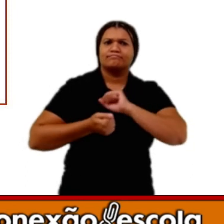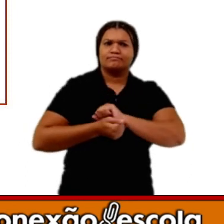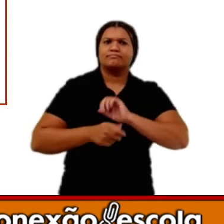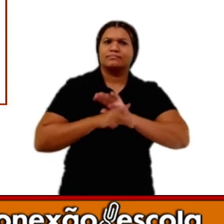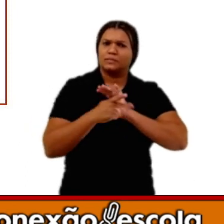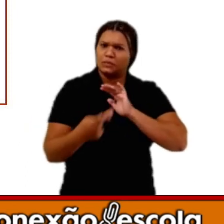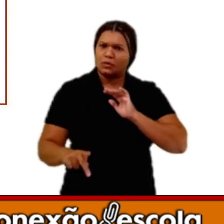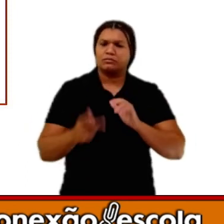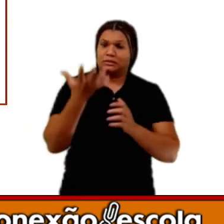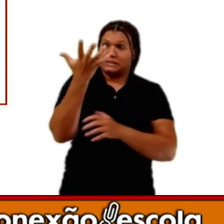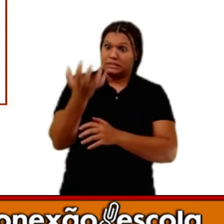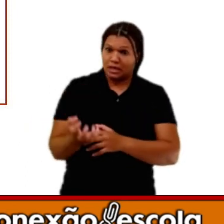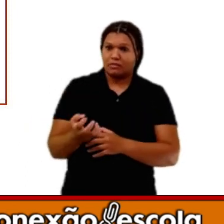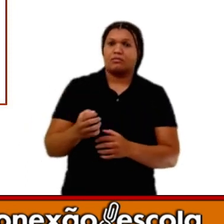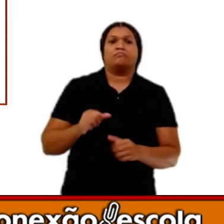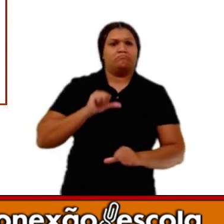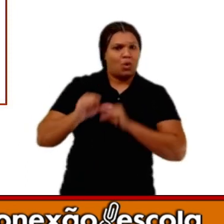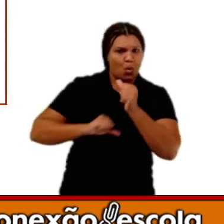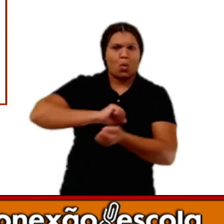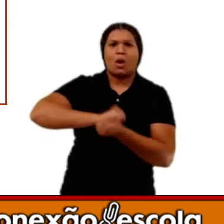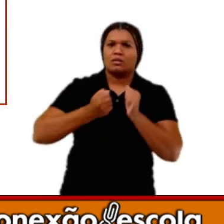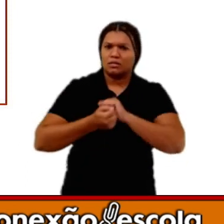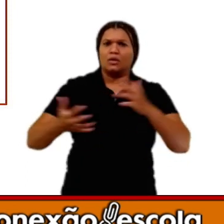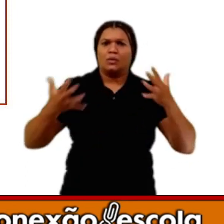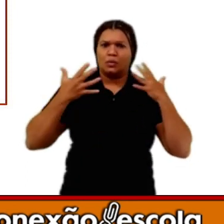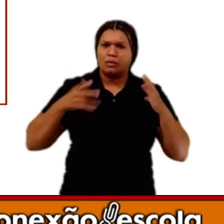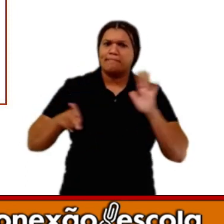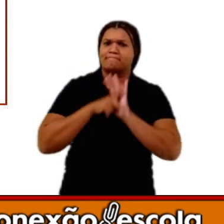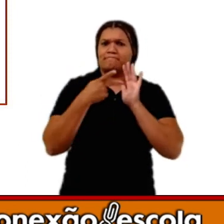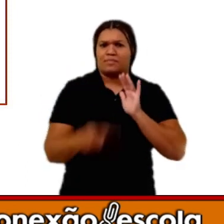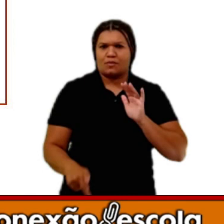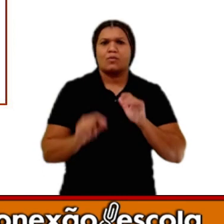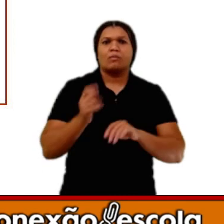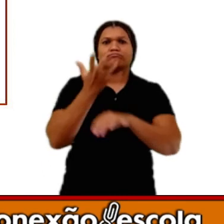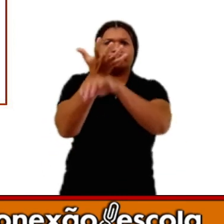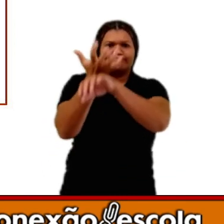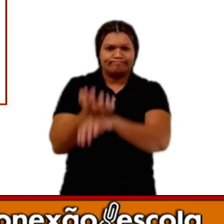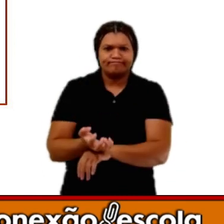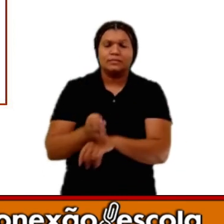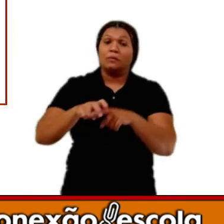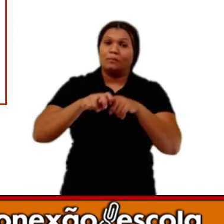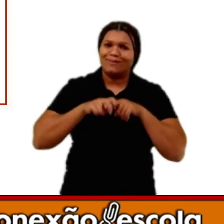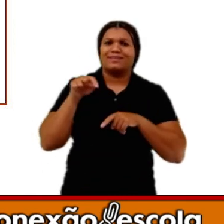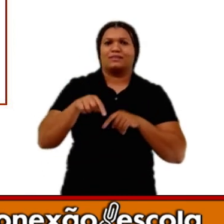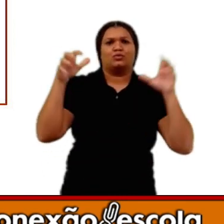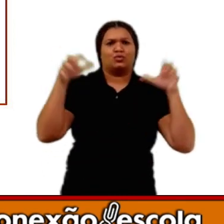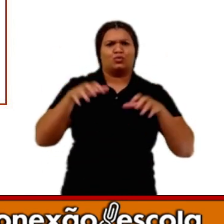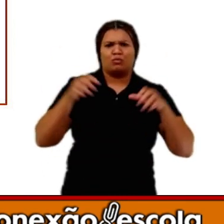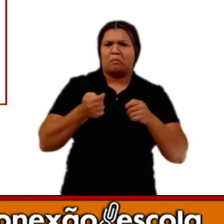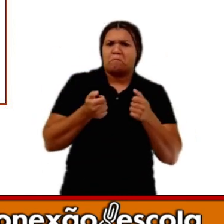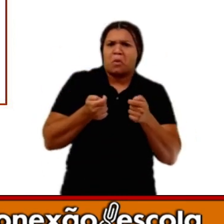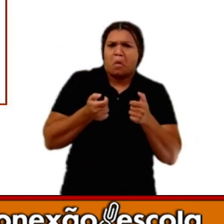nós encontramos no bioma da caatinga. Em decorrência, então, das poucas chuvas e de ter um solo